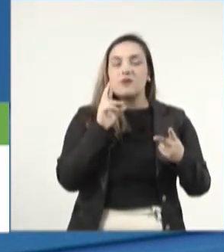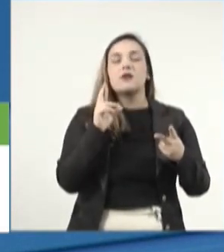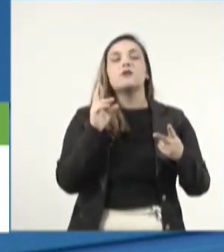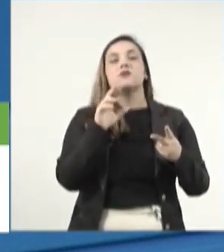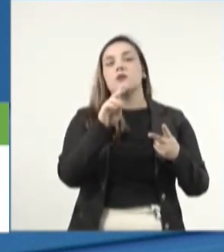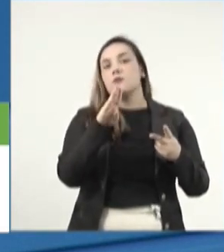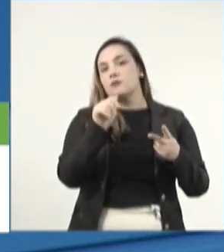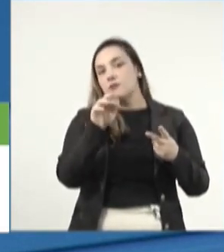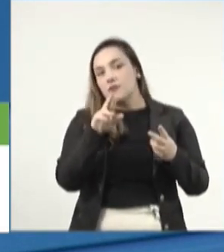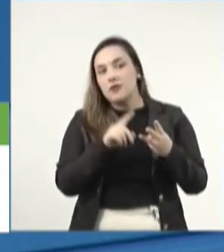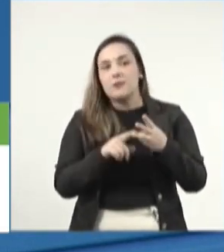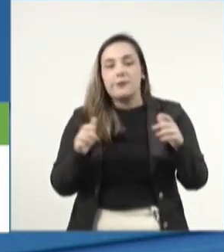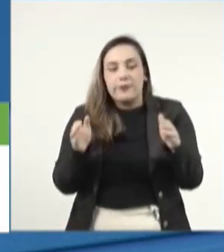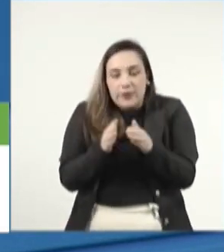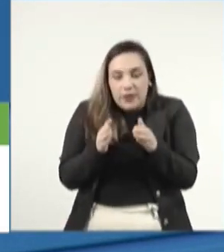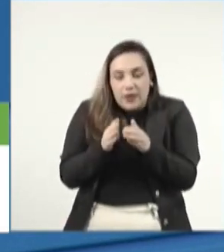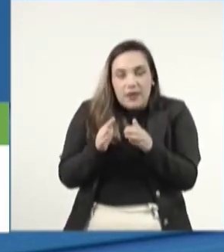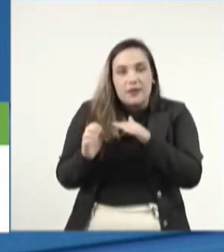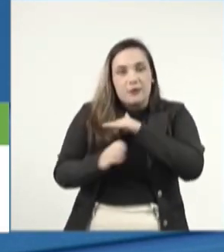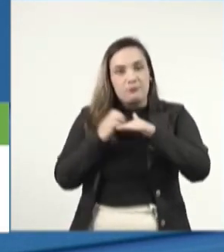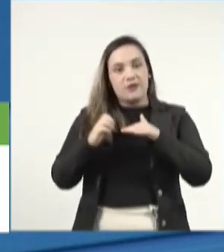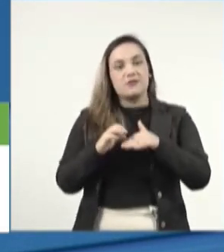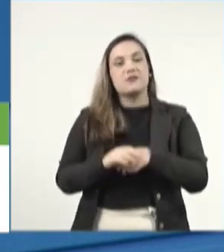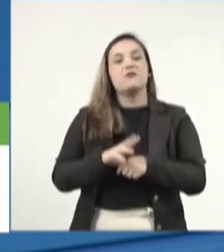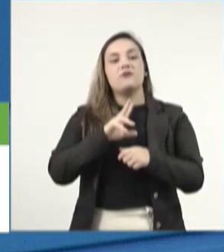setores, pequena e microempresa,